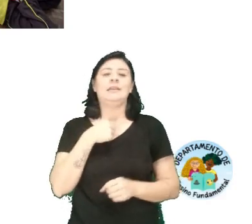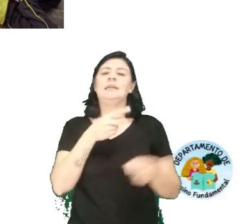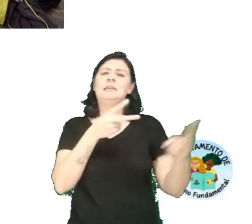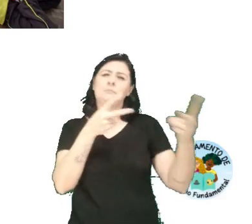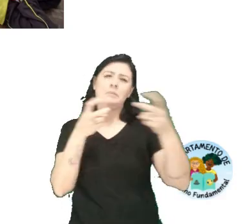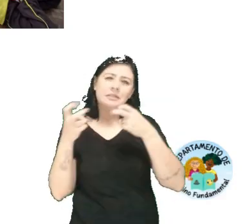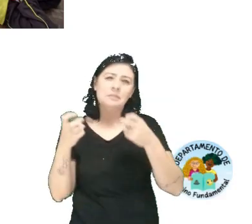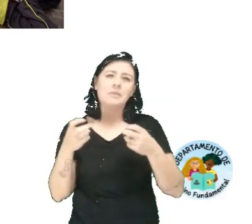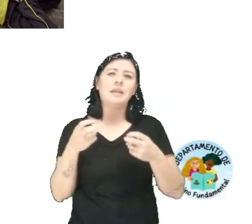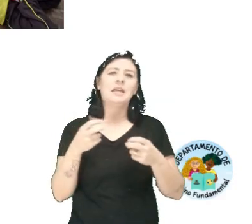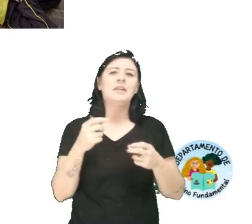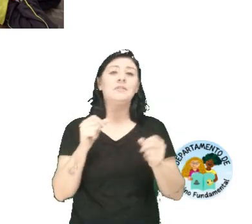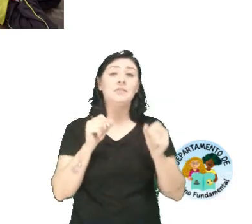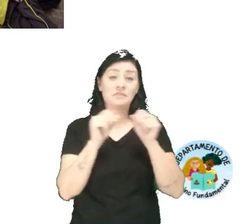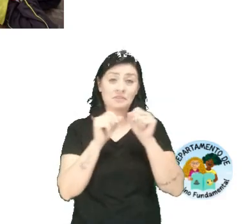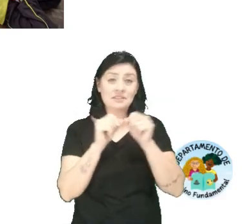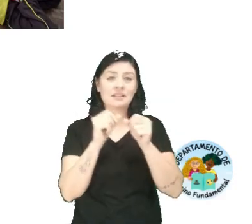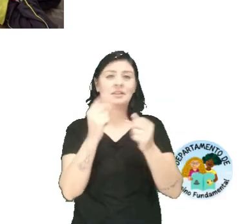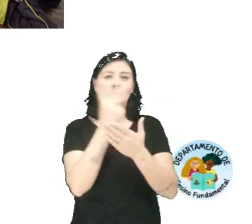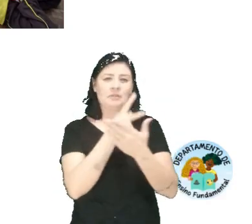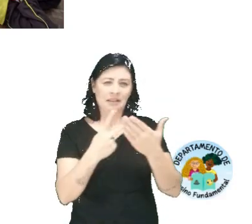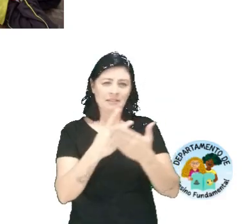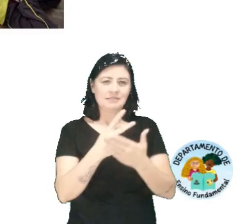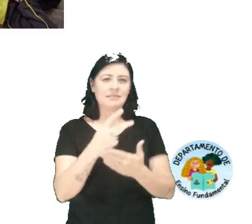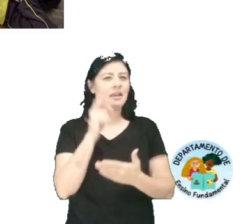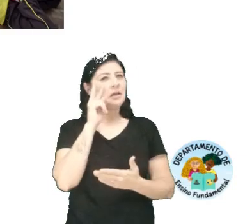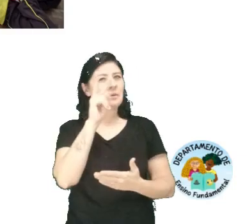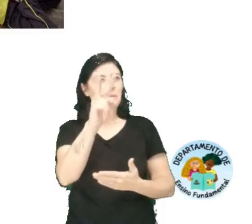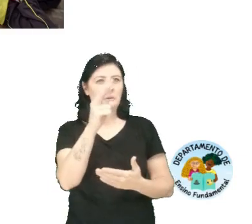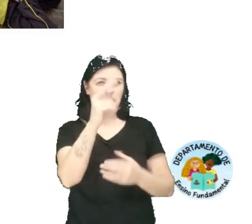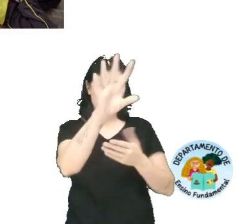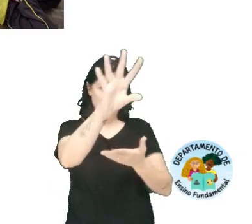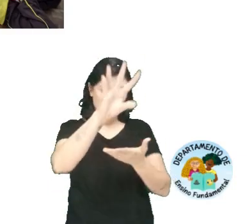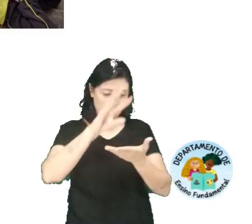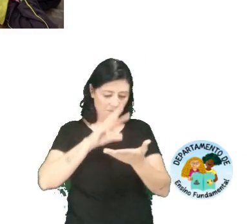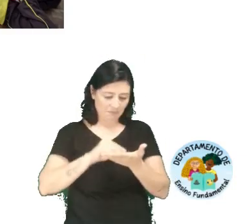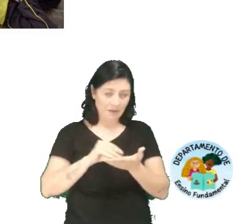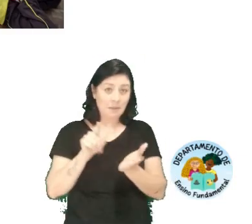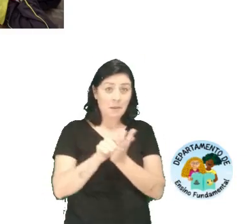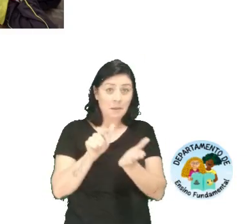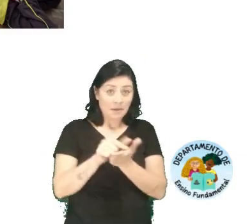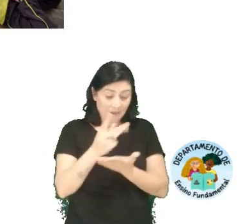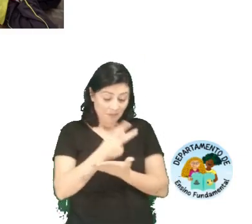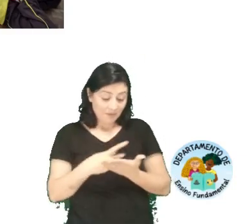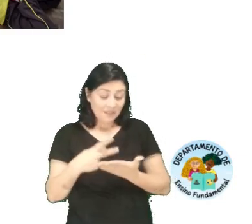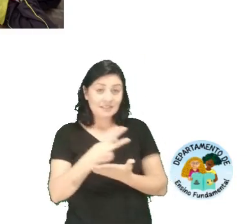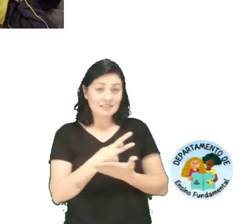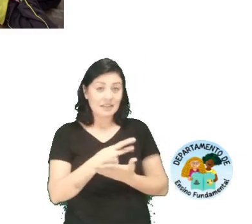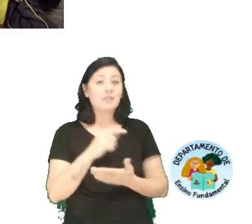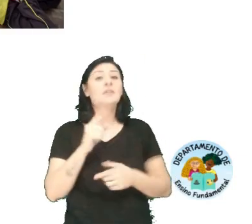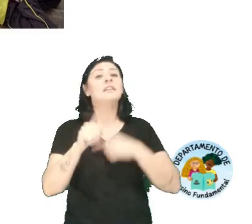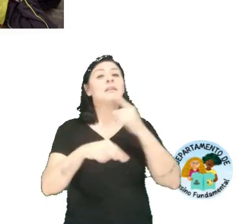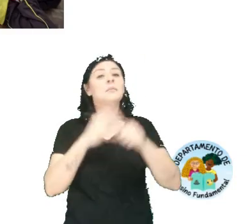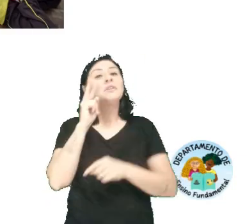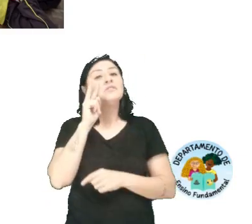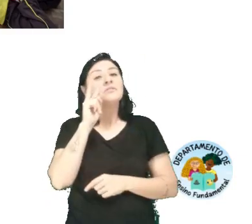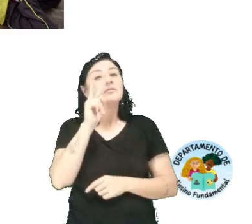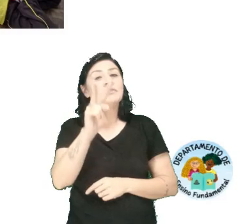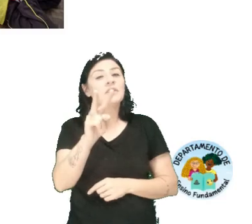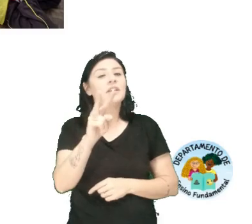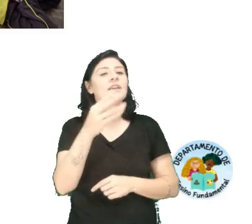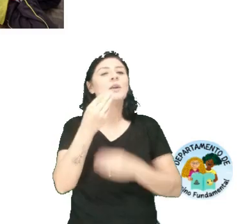a batata doce, fizeram um desenho de observação, depois acompanharam, né, o crescimento das ramas dessa batata